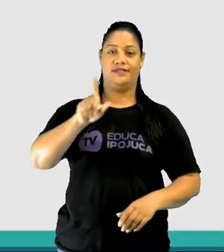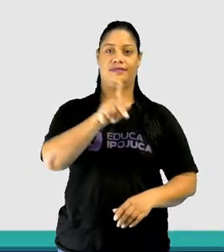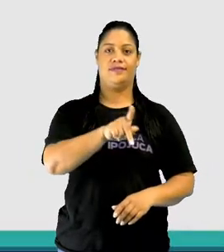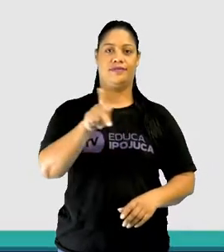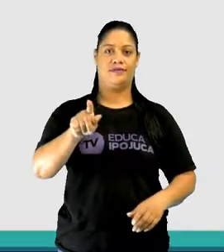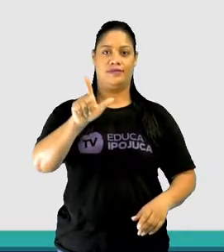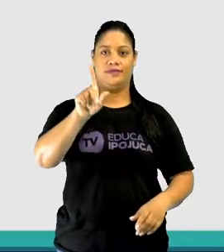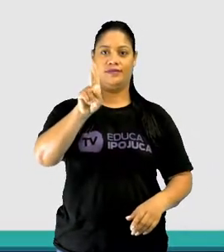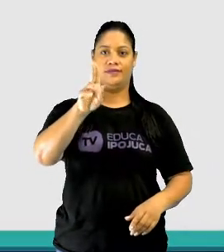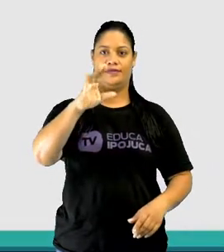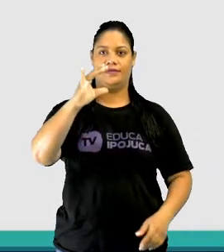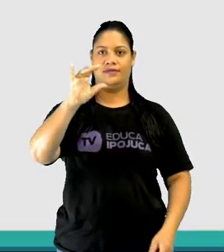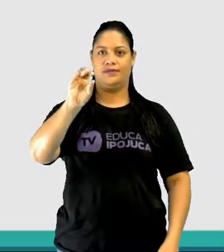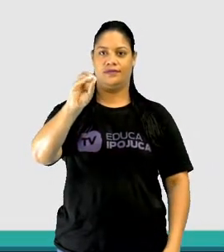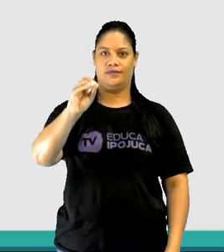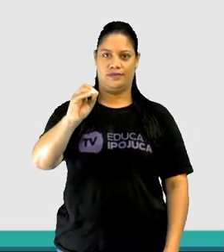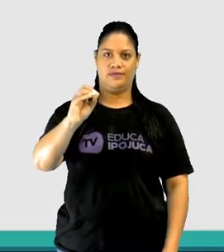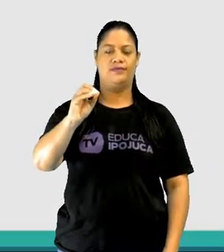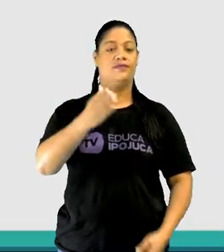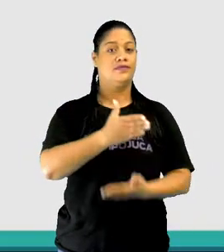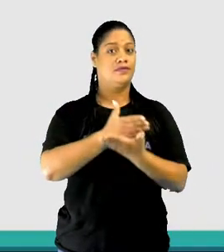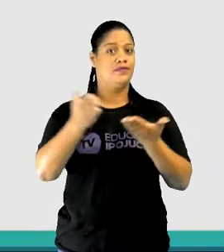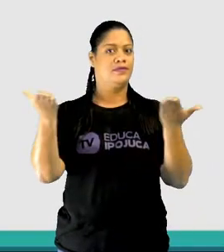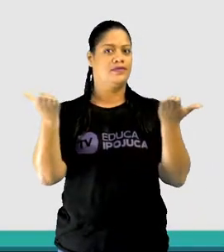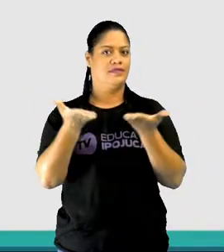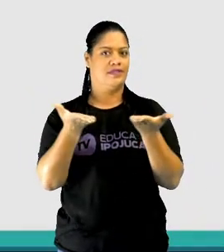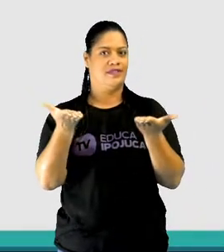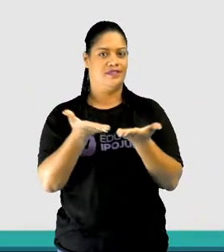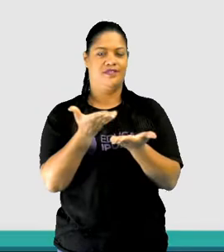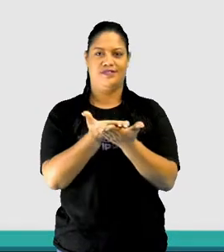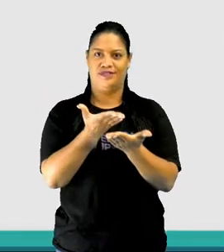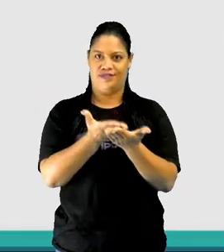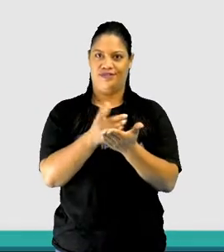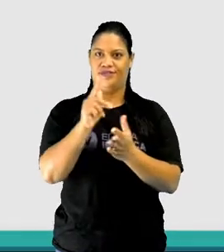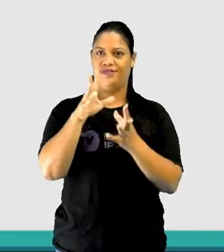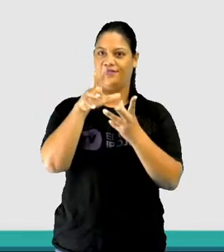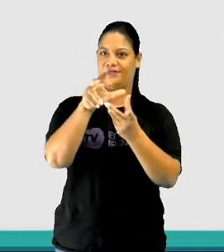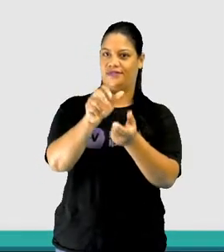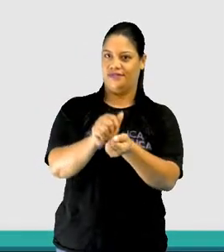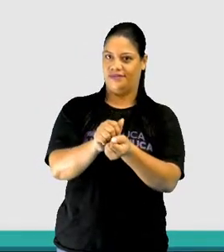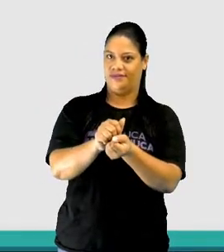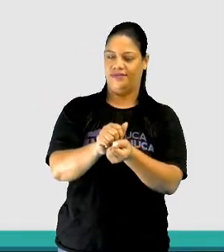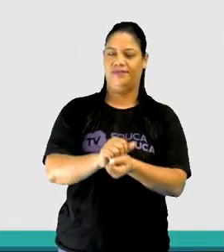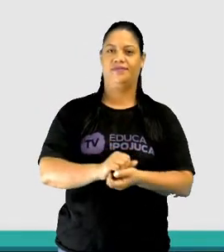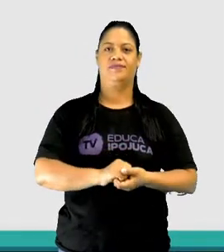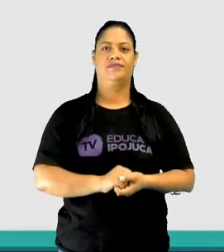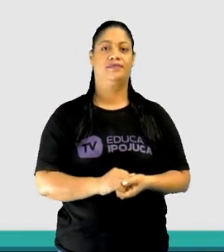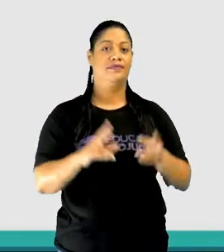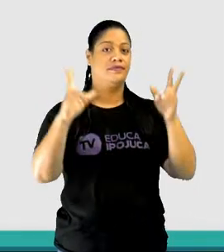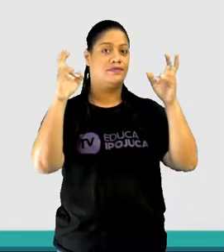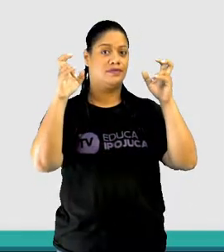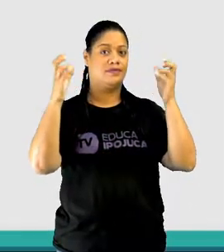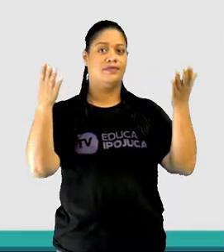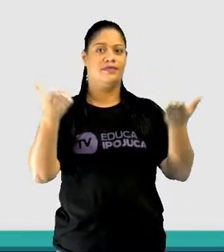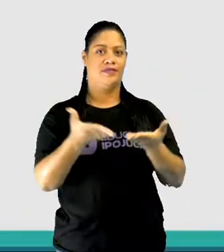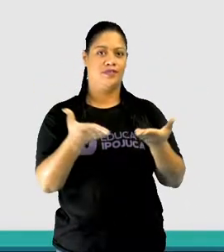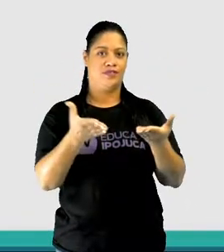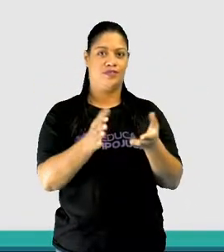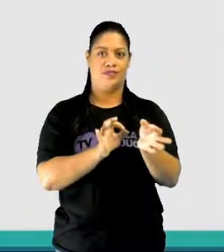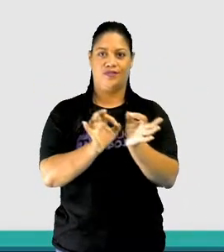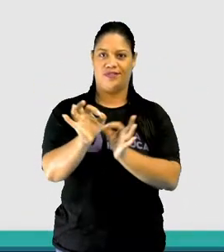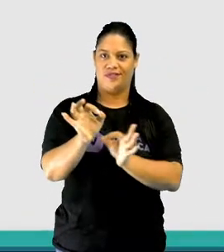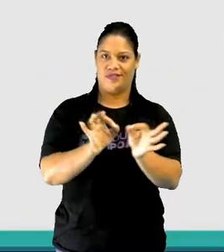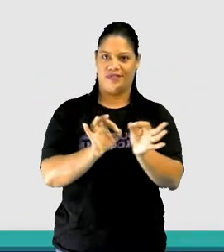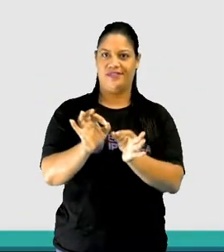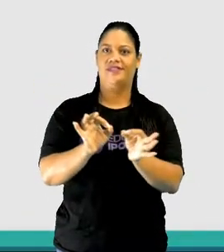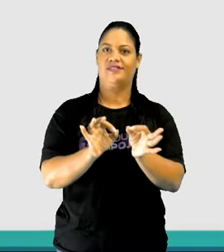professor Lúcio Neto e nós vamos começar agora a nossa aula de Geografia. O nosso assunto de hoje é a